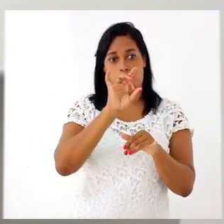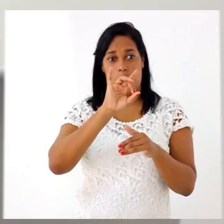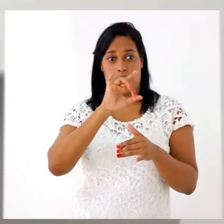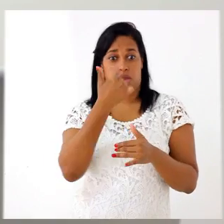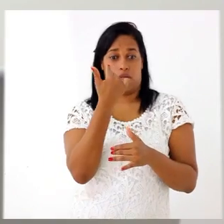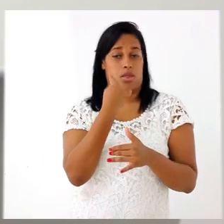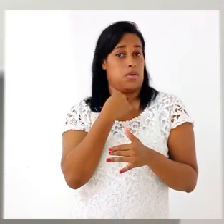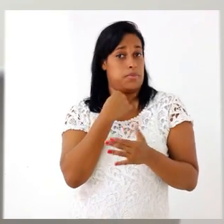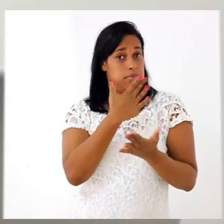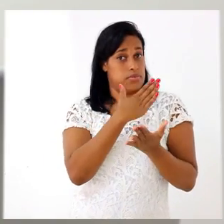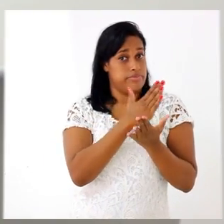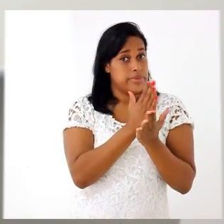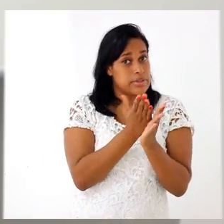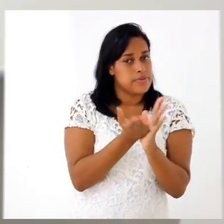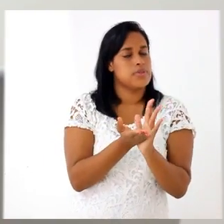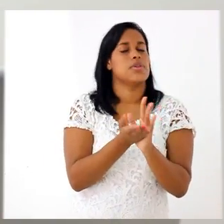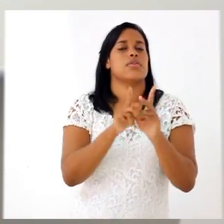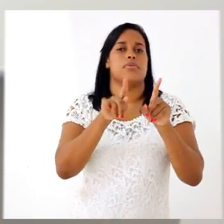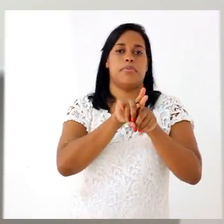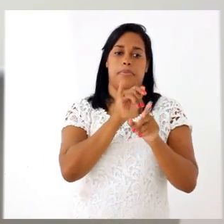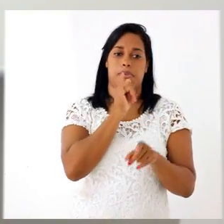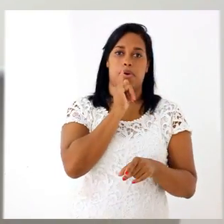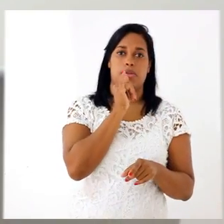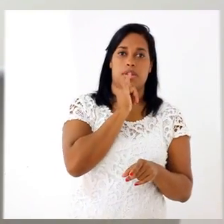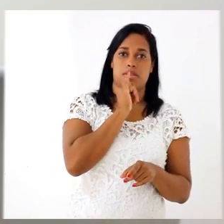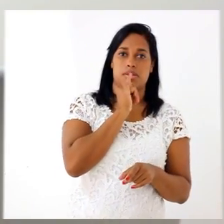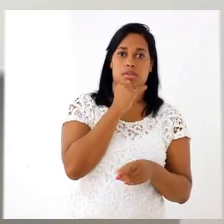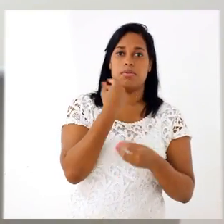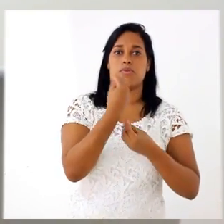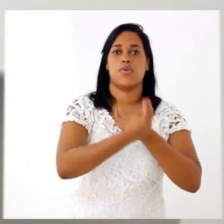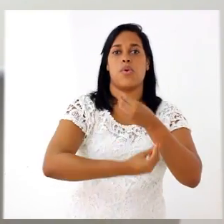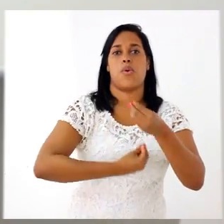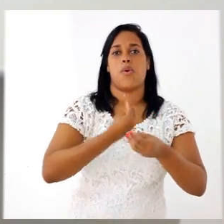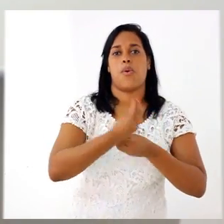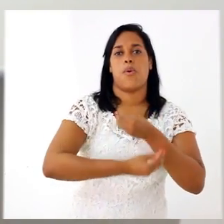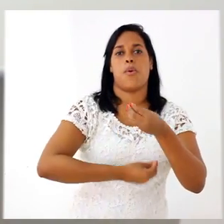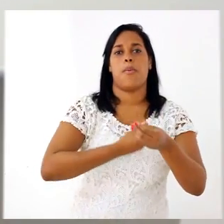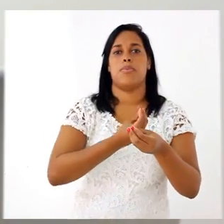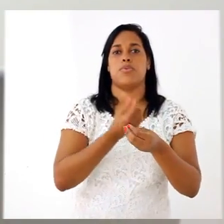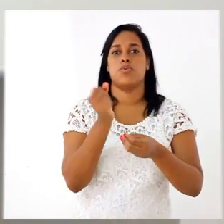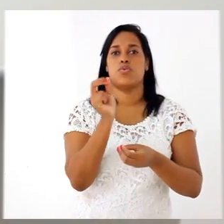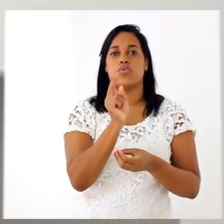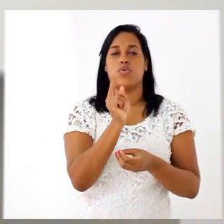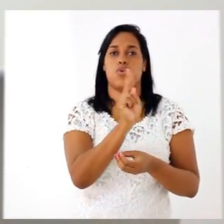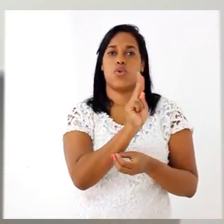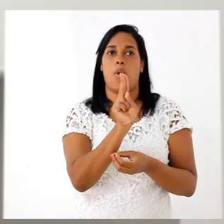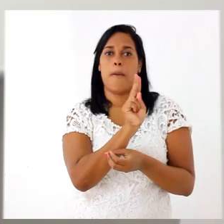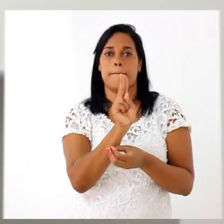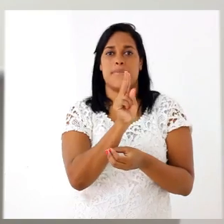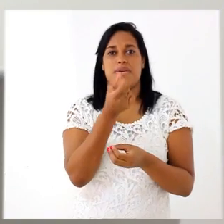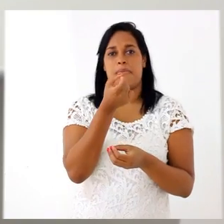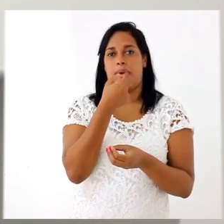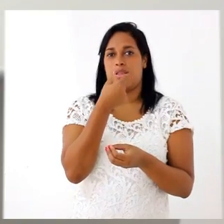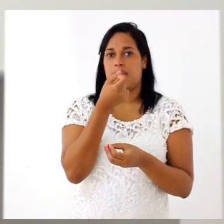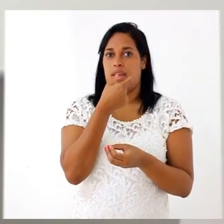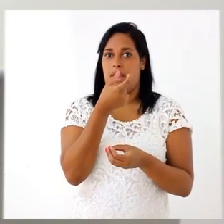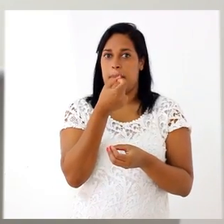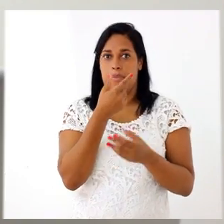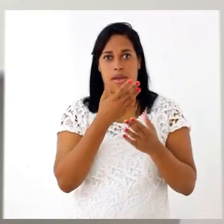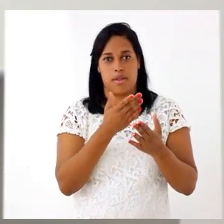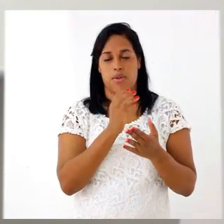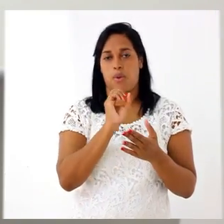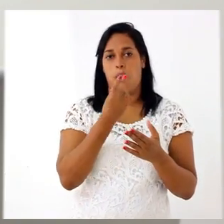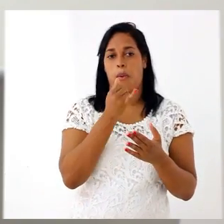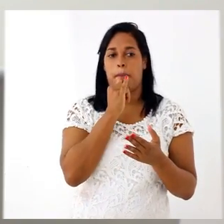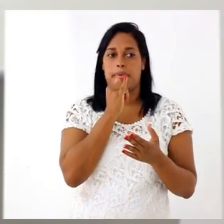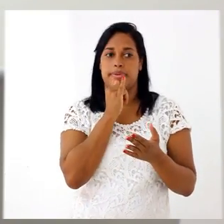subdivisível. Por exemplo, preço de um medicamento, ok? Por exemplo, a